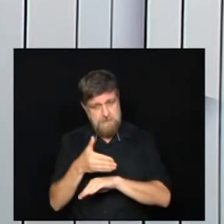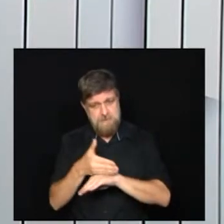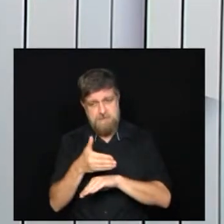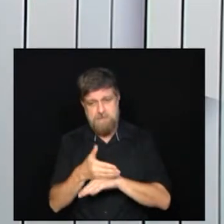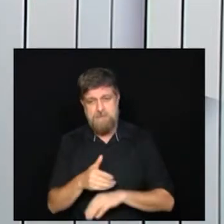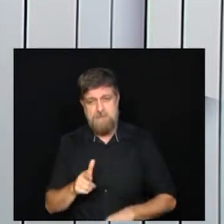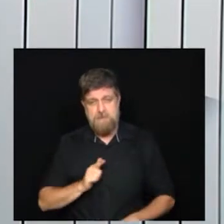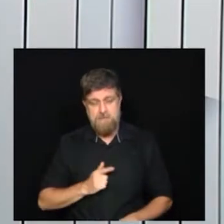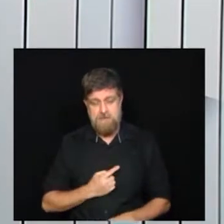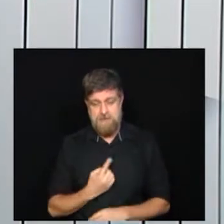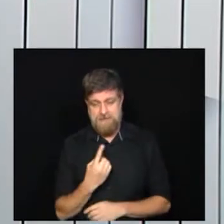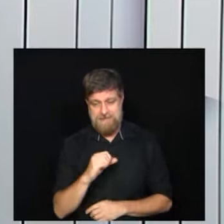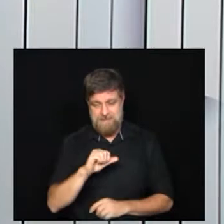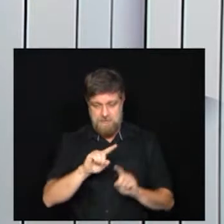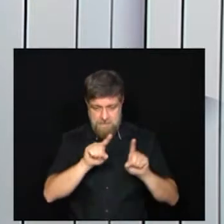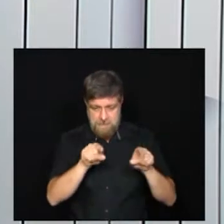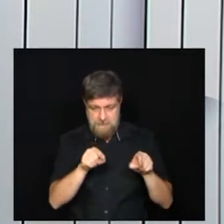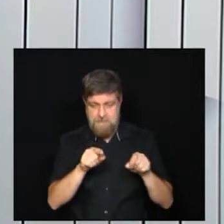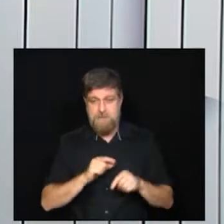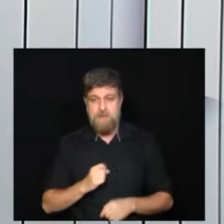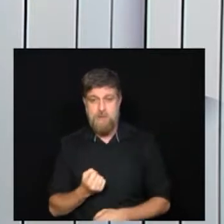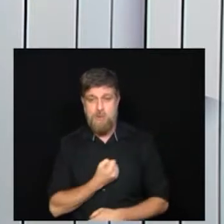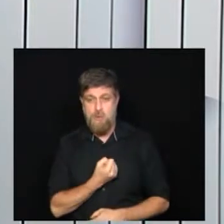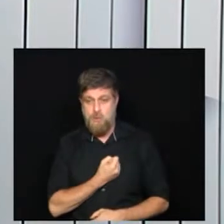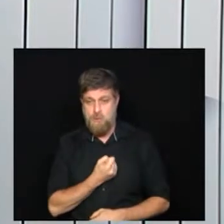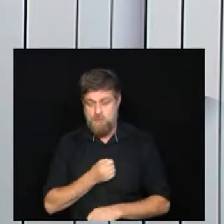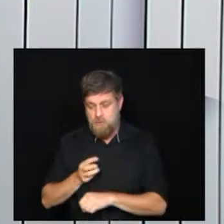97829-3776. 19 é o nosso DDD,